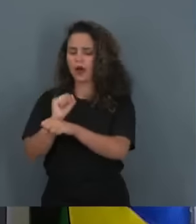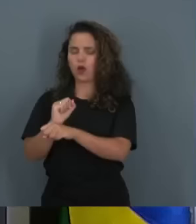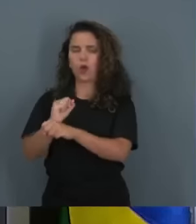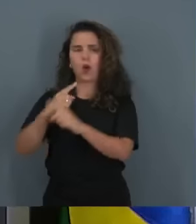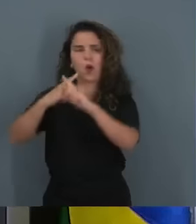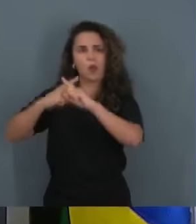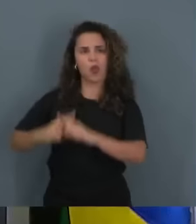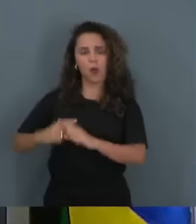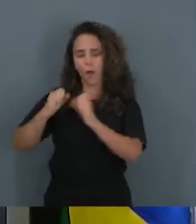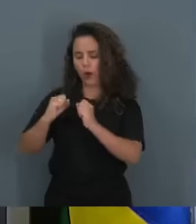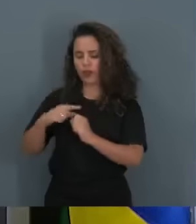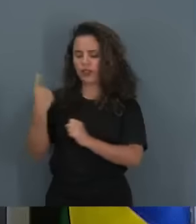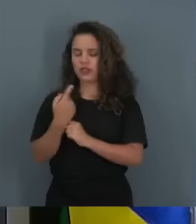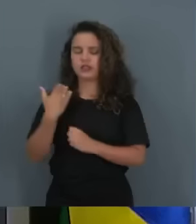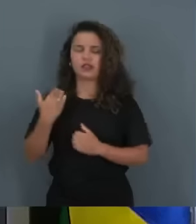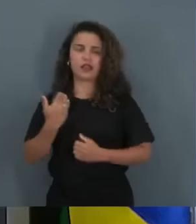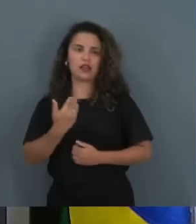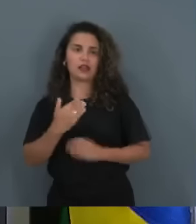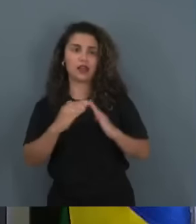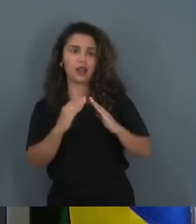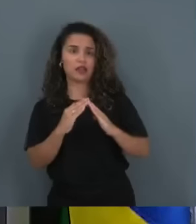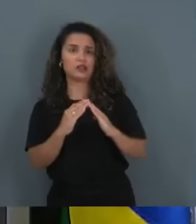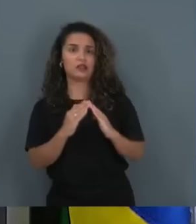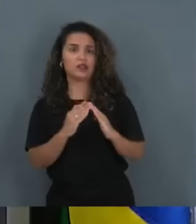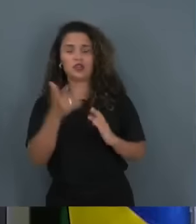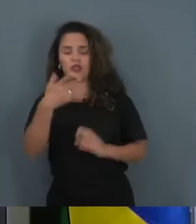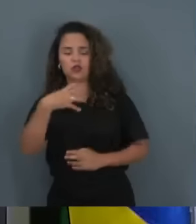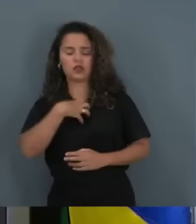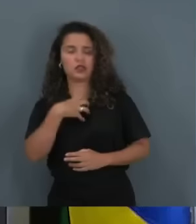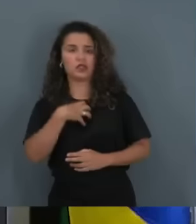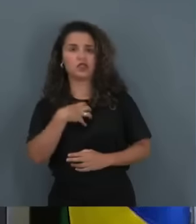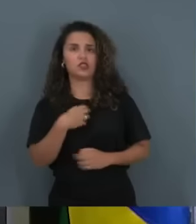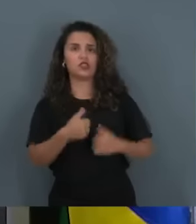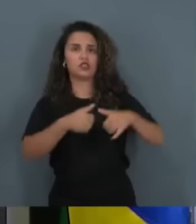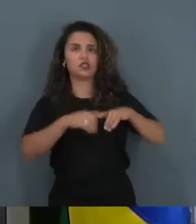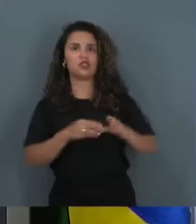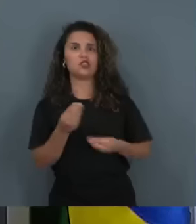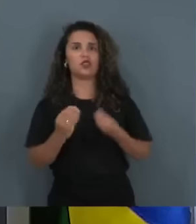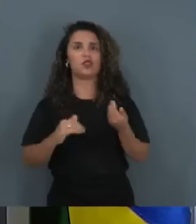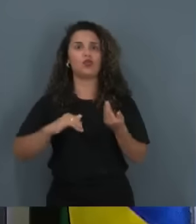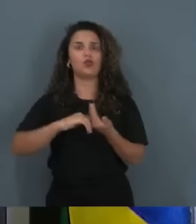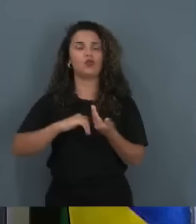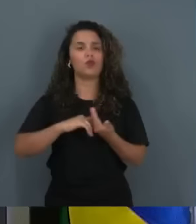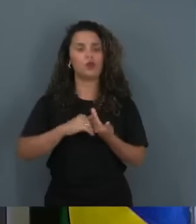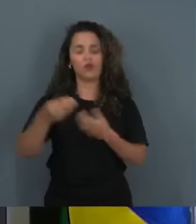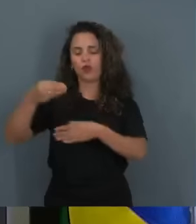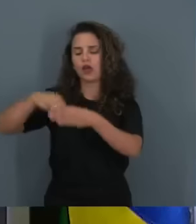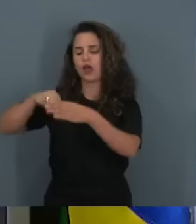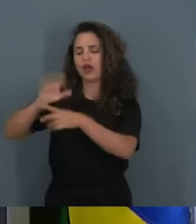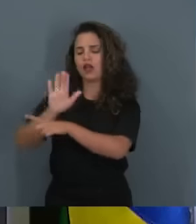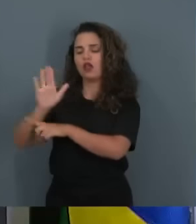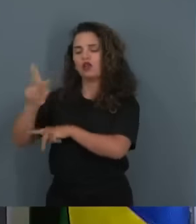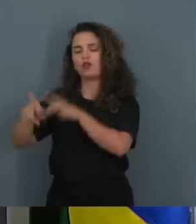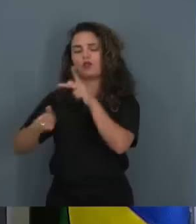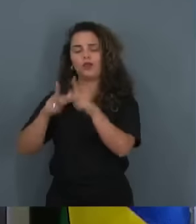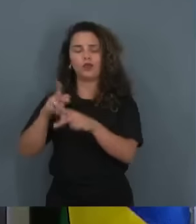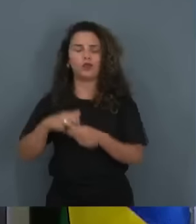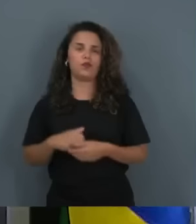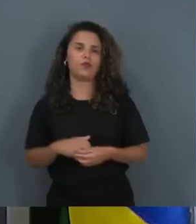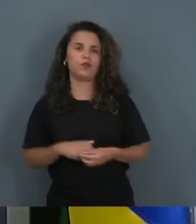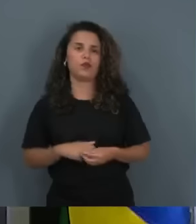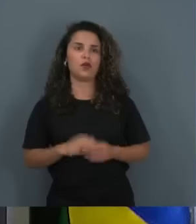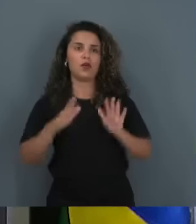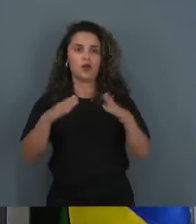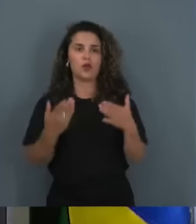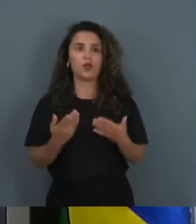tem sentido a gente existir aqui enquanto eleitos pelo povo, quando uma